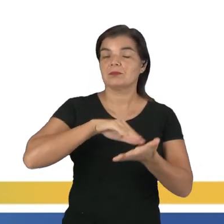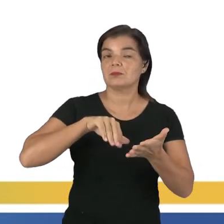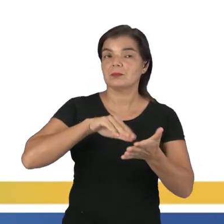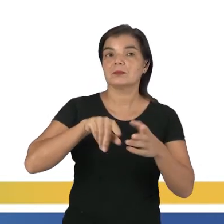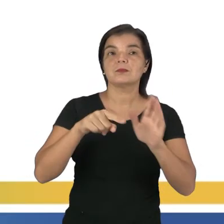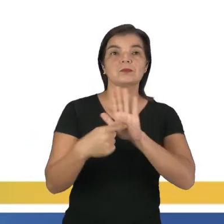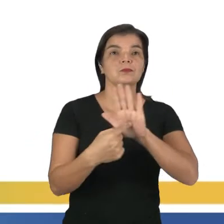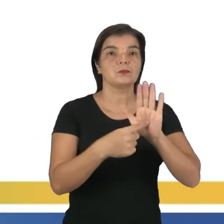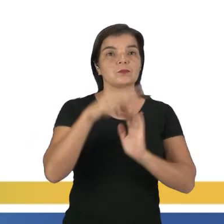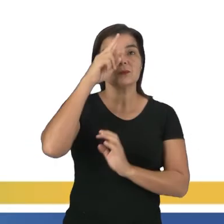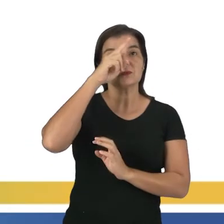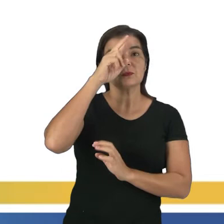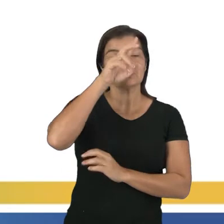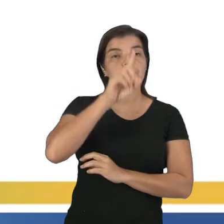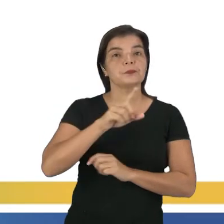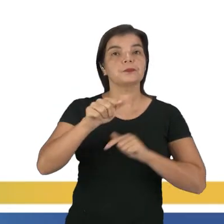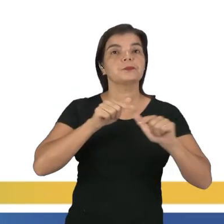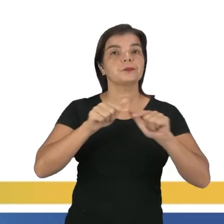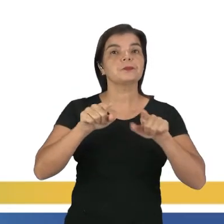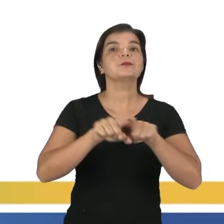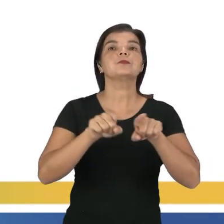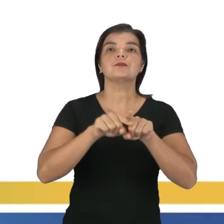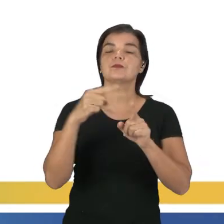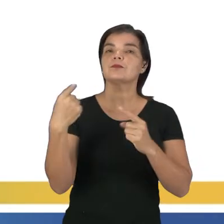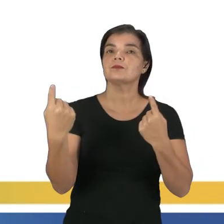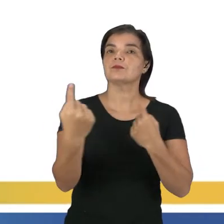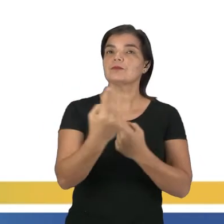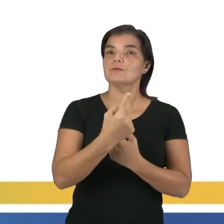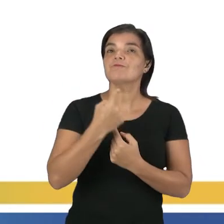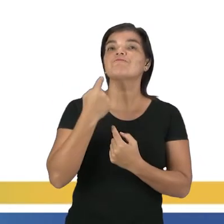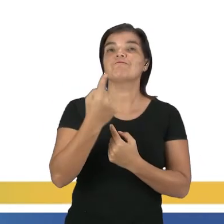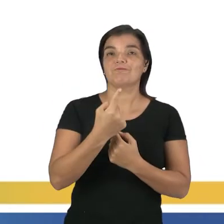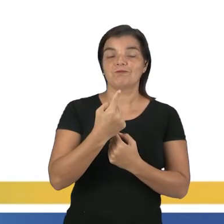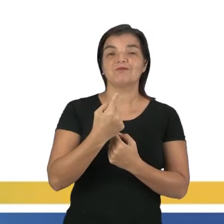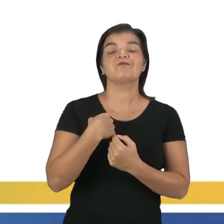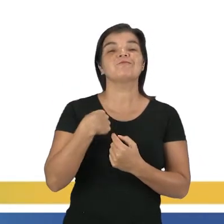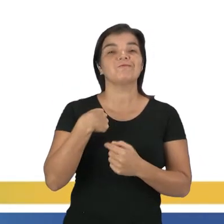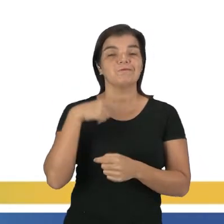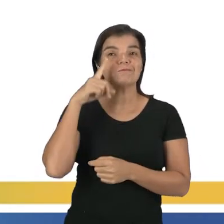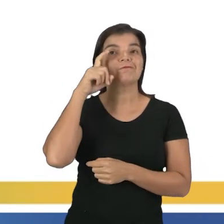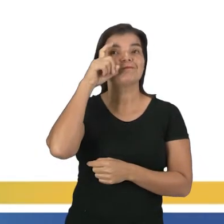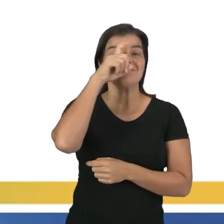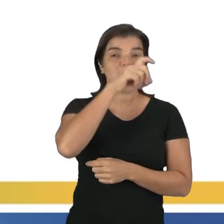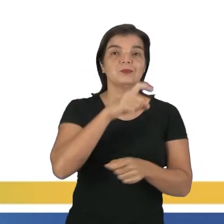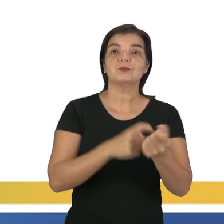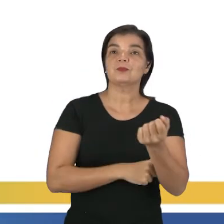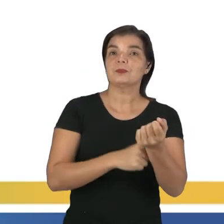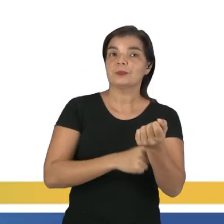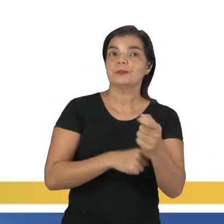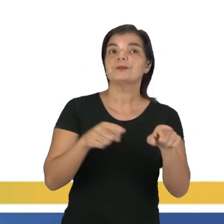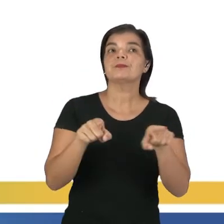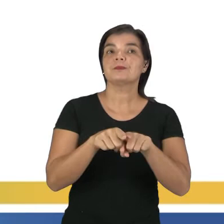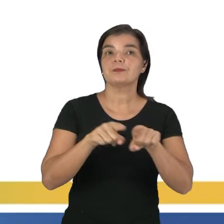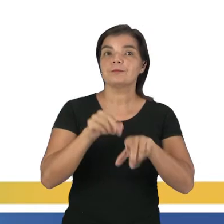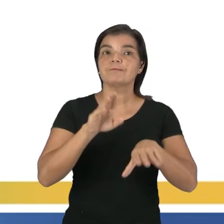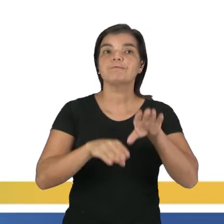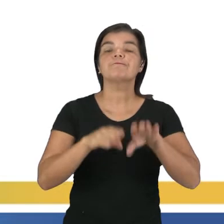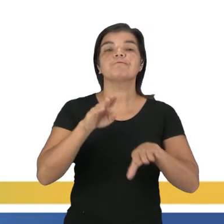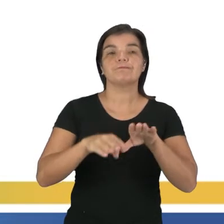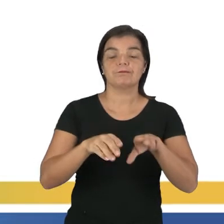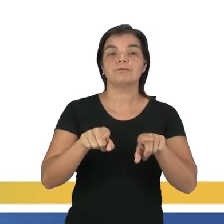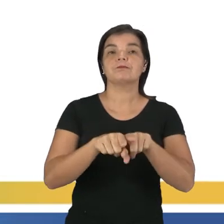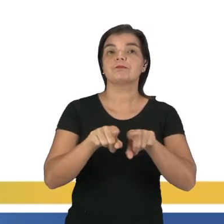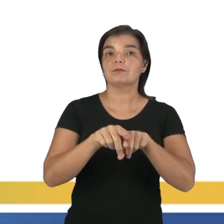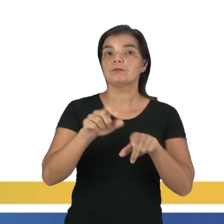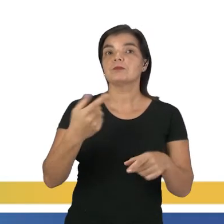nesta breve exposição da história dos direitos trabalhistas, giram em torno dessas tensões e servem muitas vezes